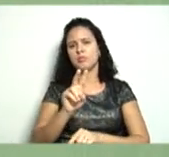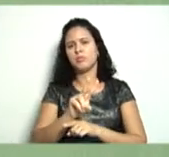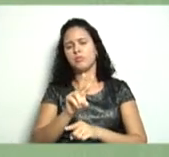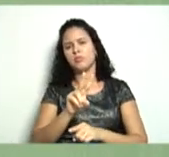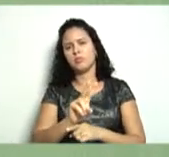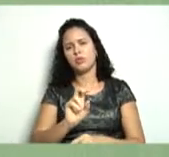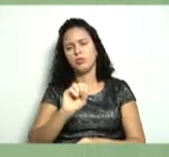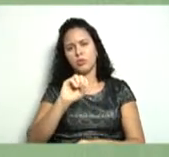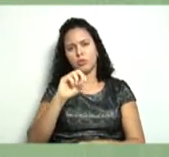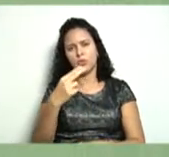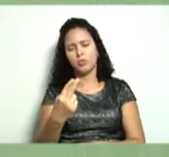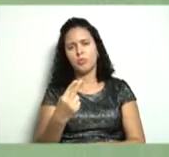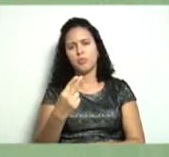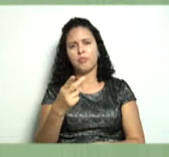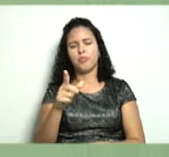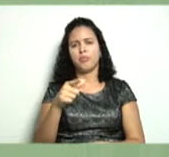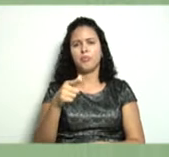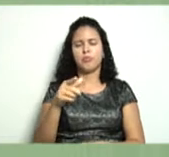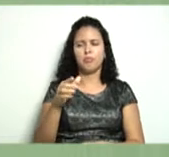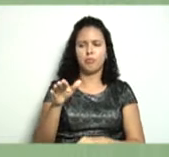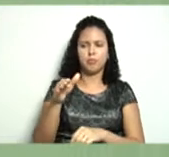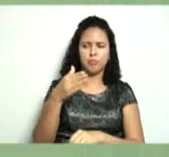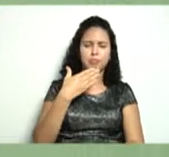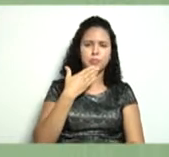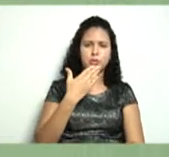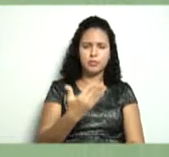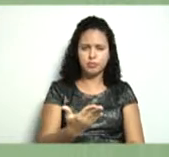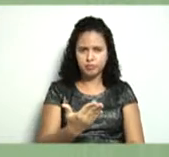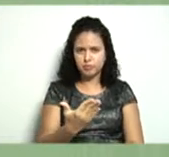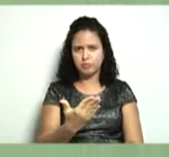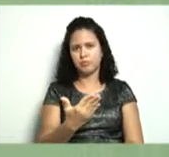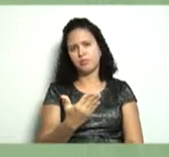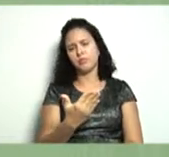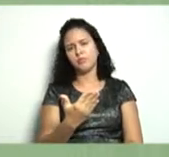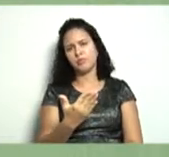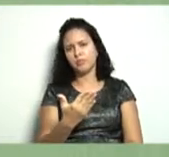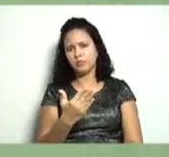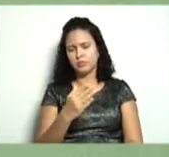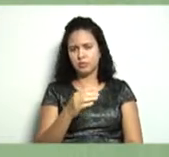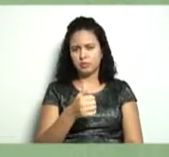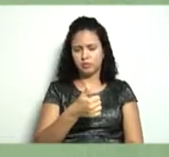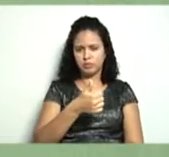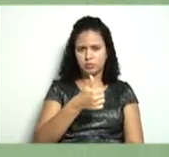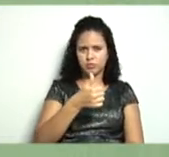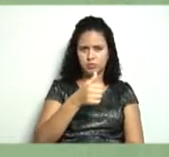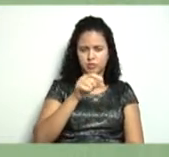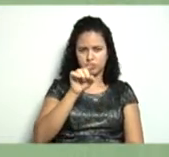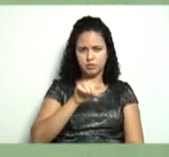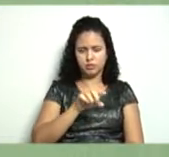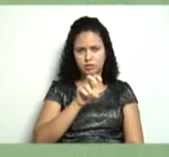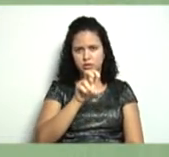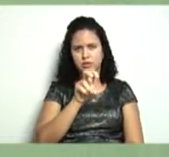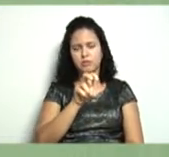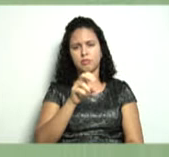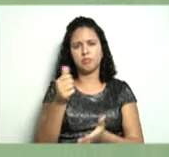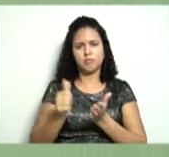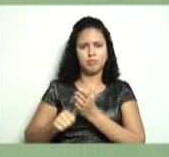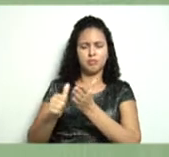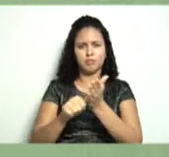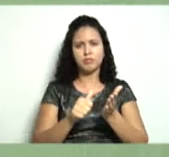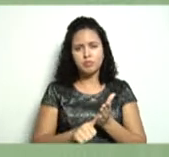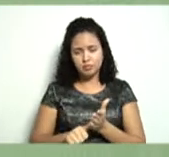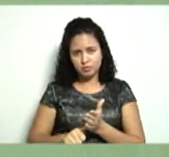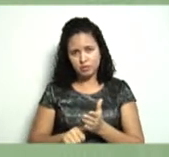ou após solicitação não atendida por 1/5 dos sócios. Então, aqui são as pessoas que